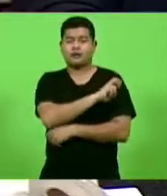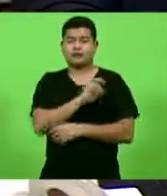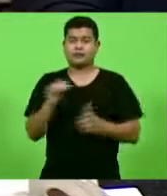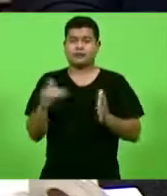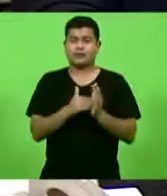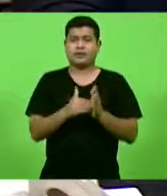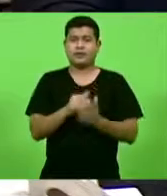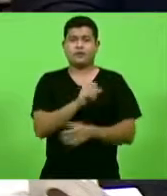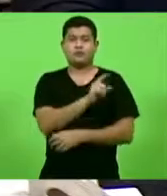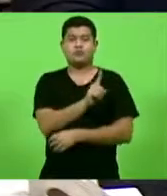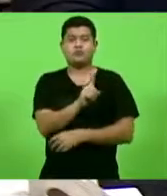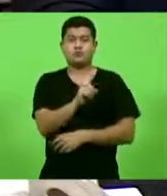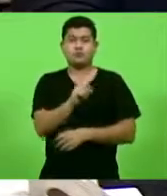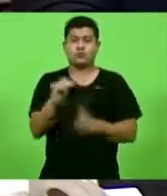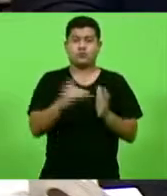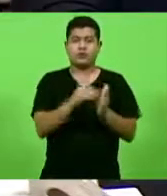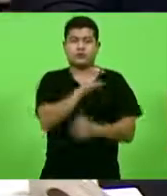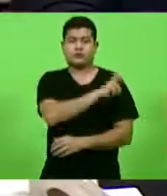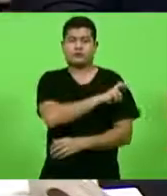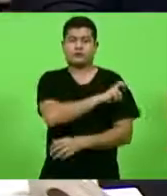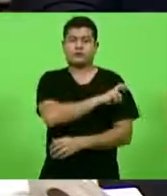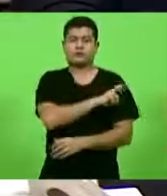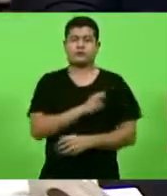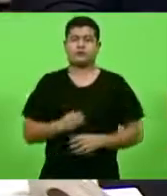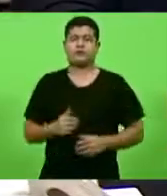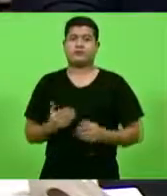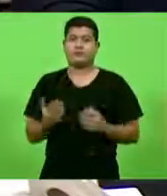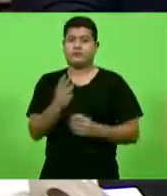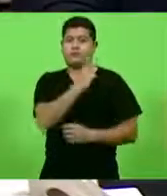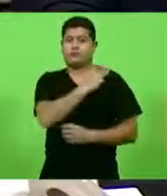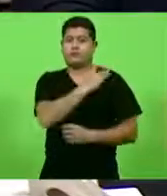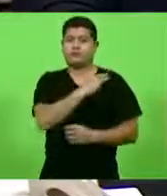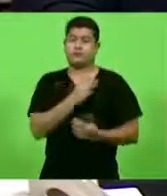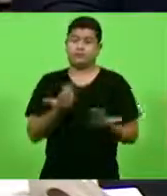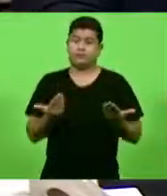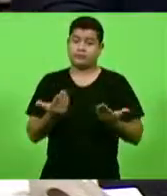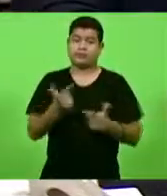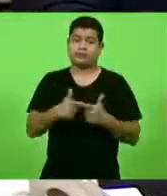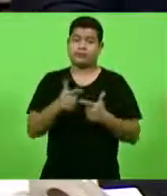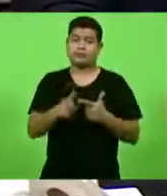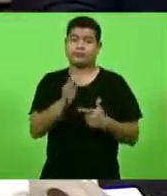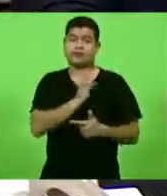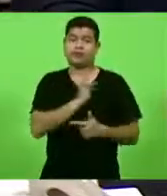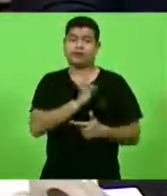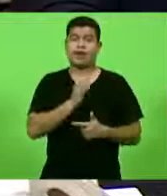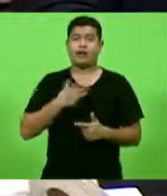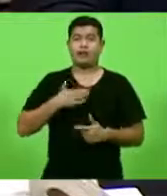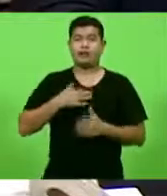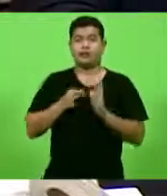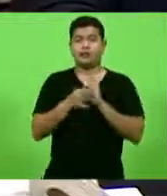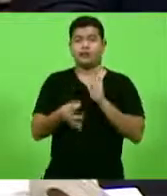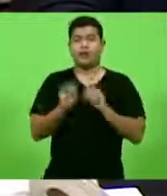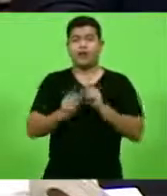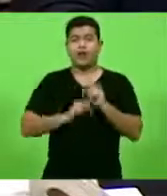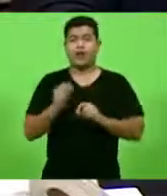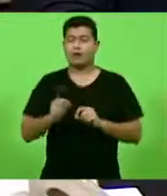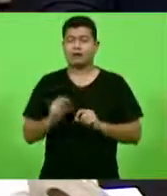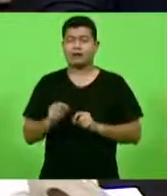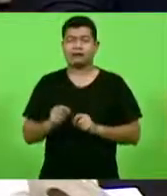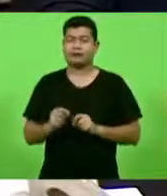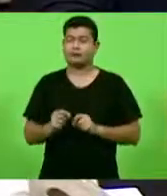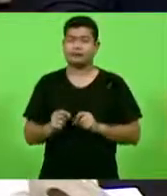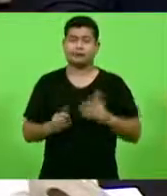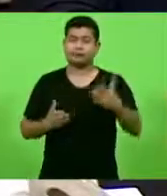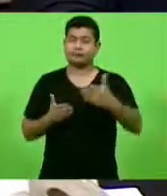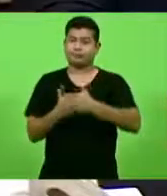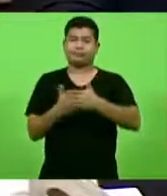nível médio na modalidade formal. Ou seja, há também aqui um problema técnico que, na minha opinião, é insuperável. O